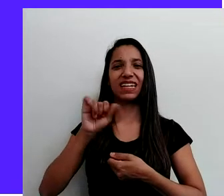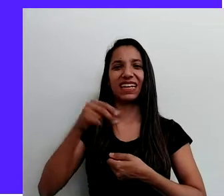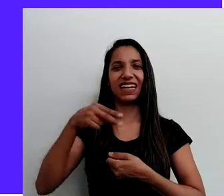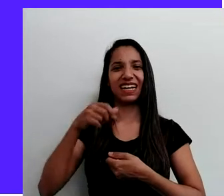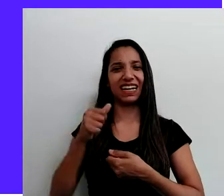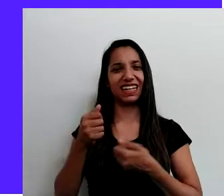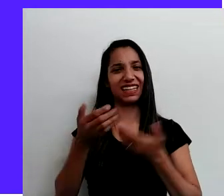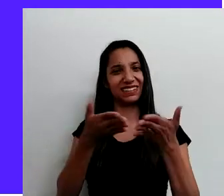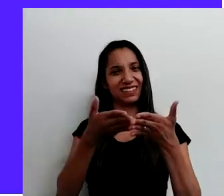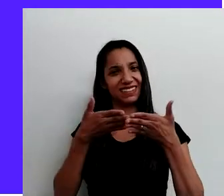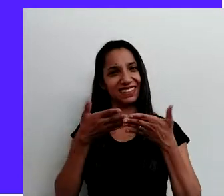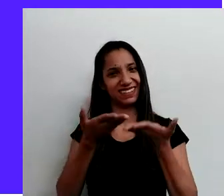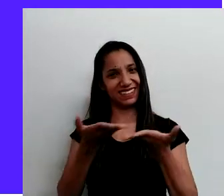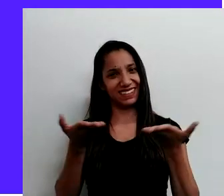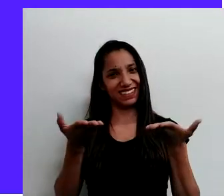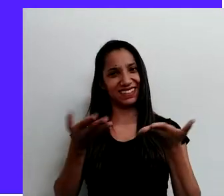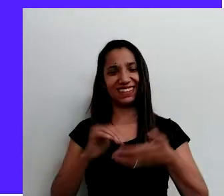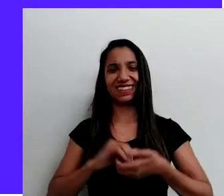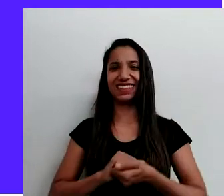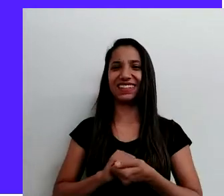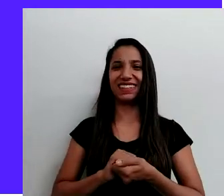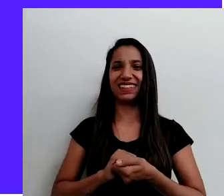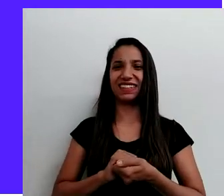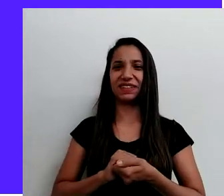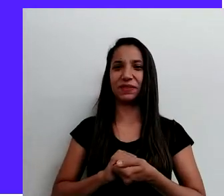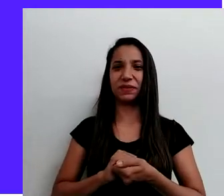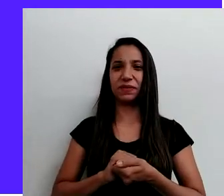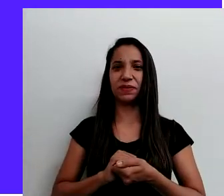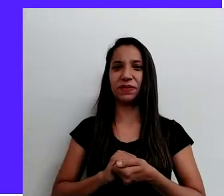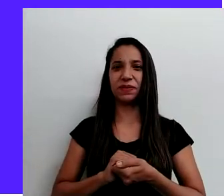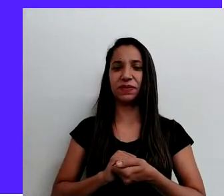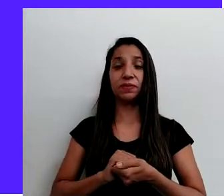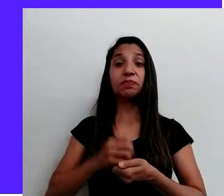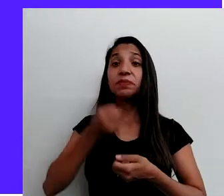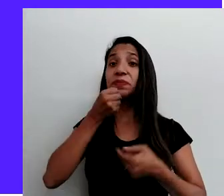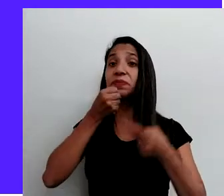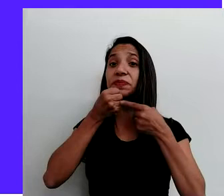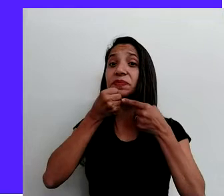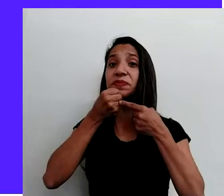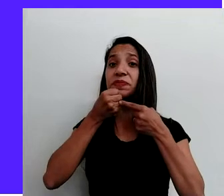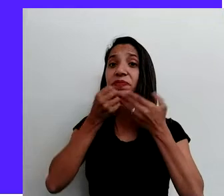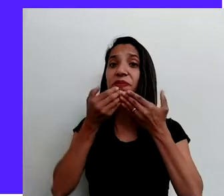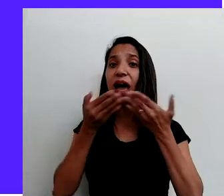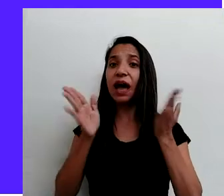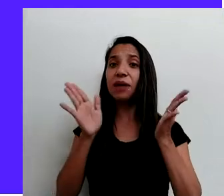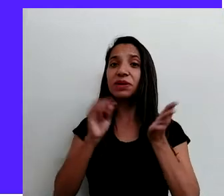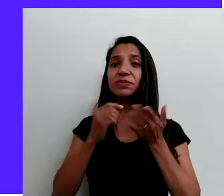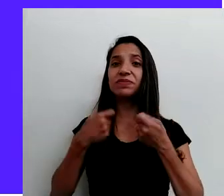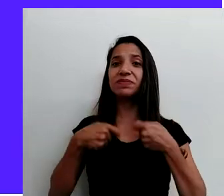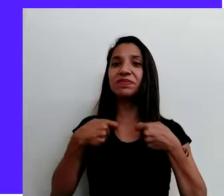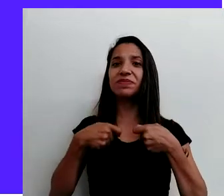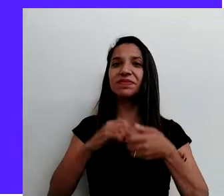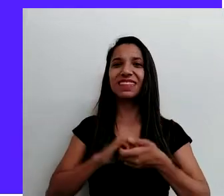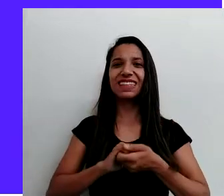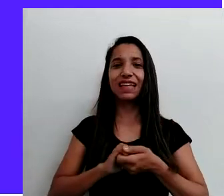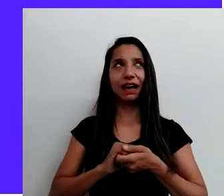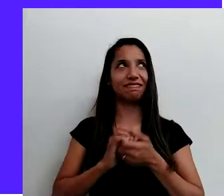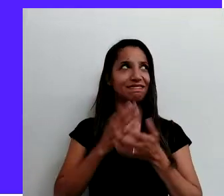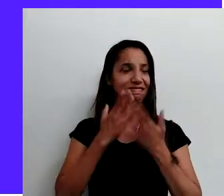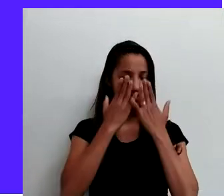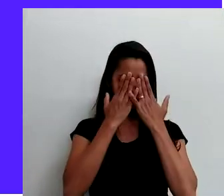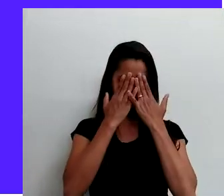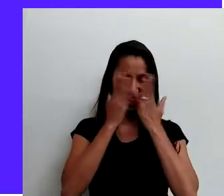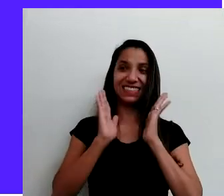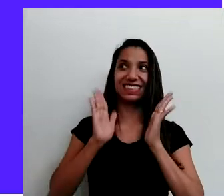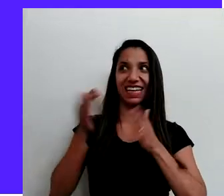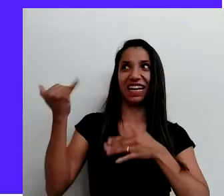Eu acho que está Está sem mutado, áudio. Juliana. E eu já tinha sido alertada disso, né? Mas enfim, vamos